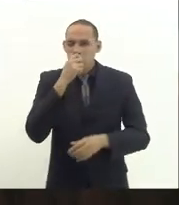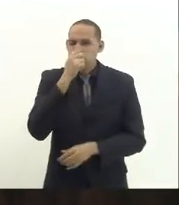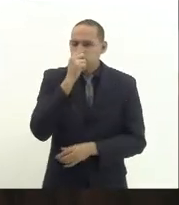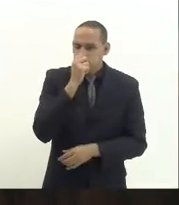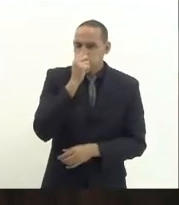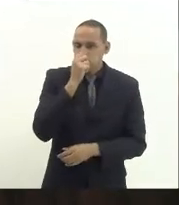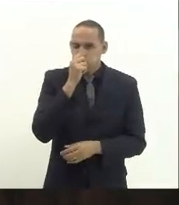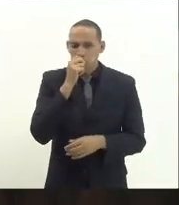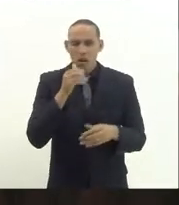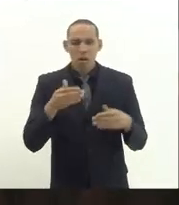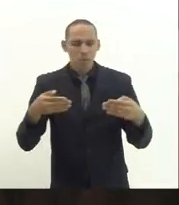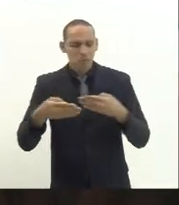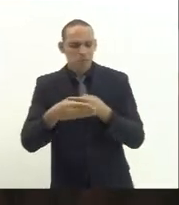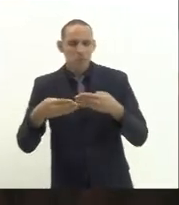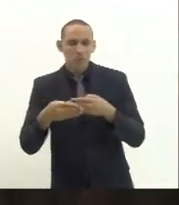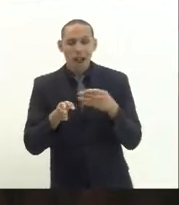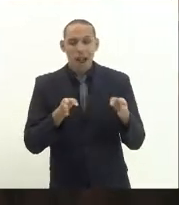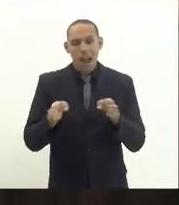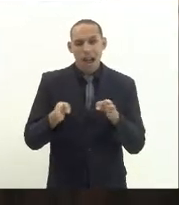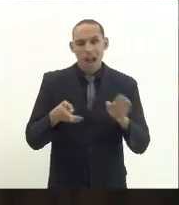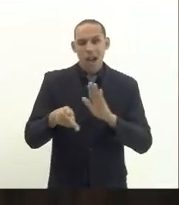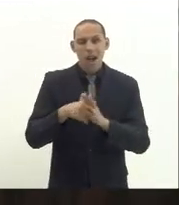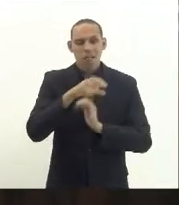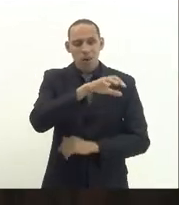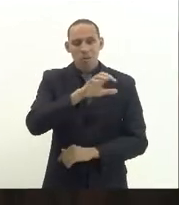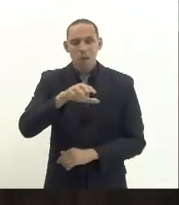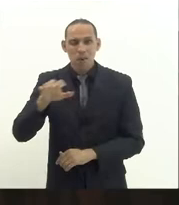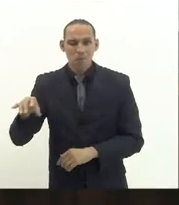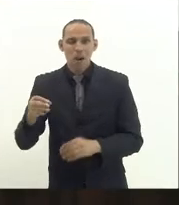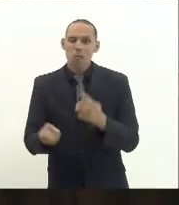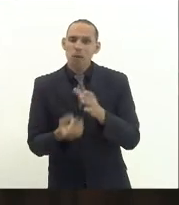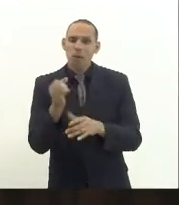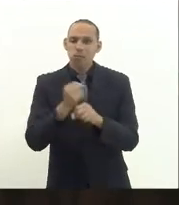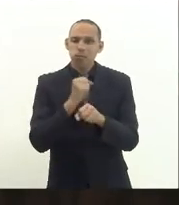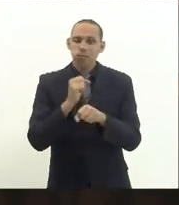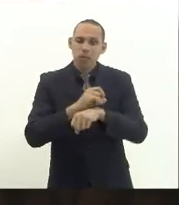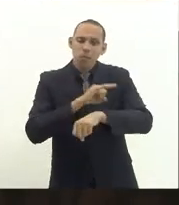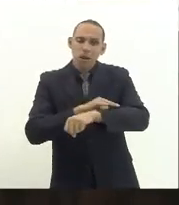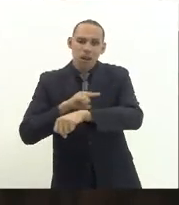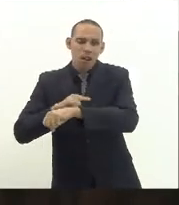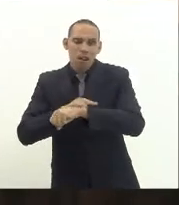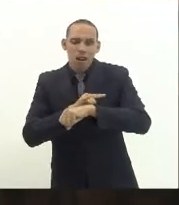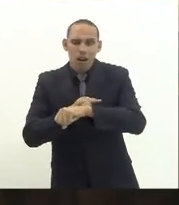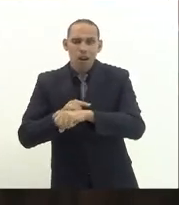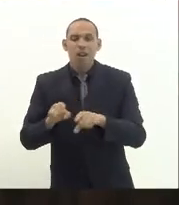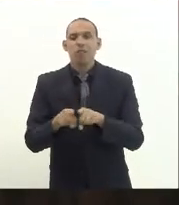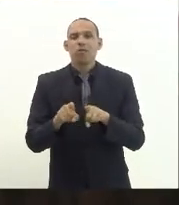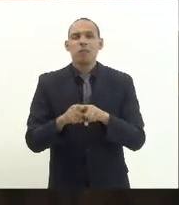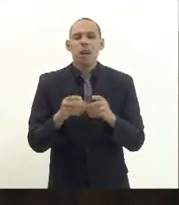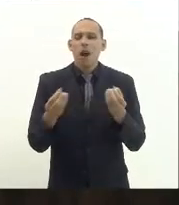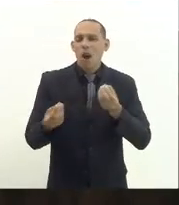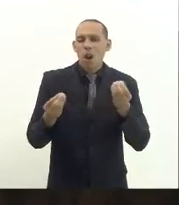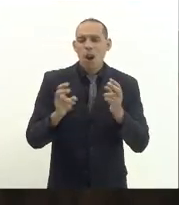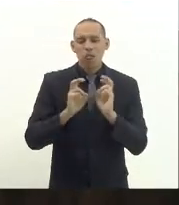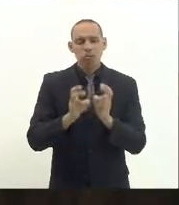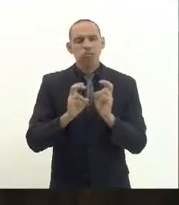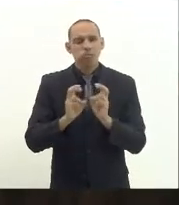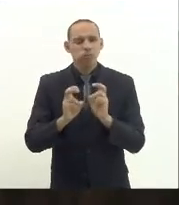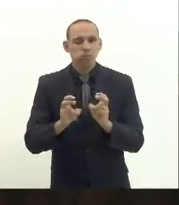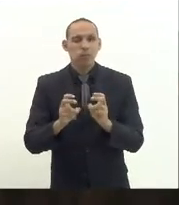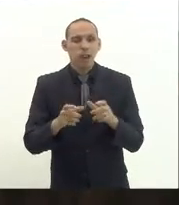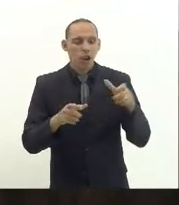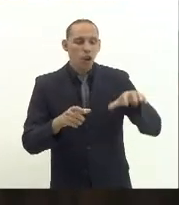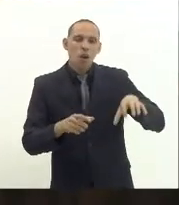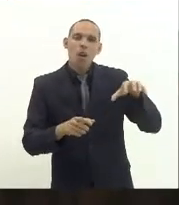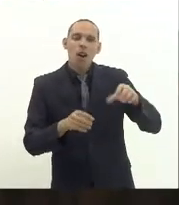composições durante as viagens a sensibilidade as estações construção de banheiros analisar as condições do trem estação de retorno do ramal Santa Cruz e Central